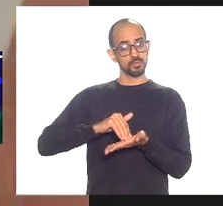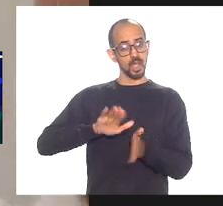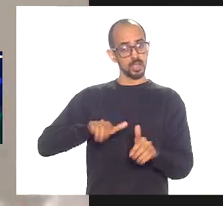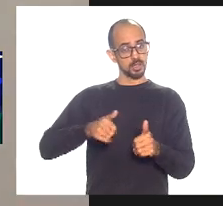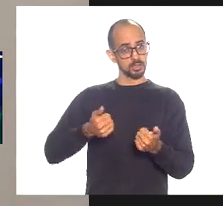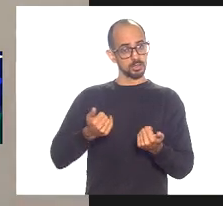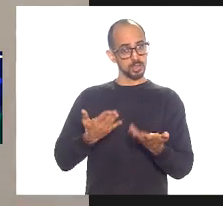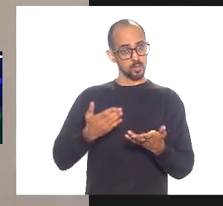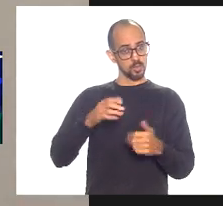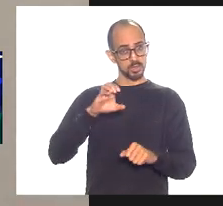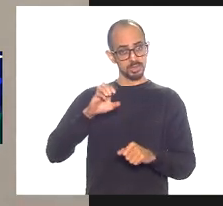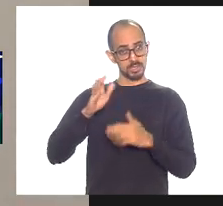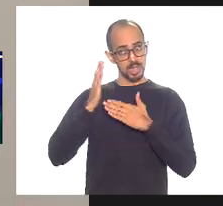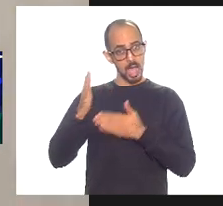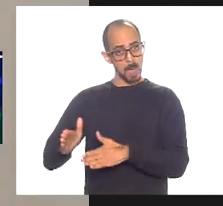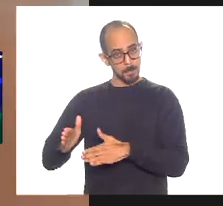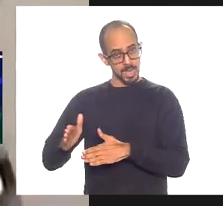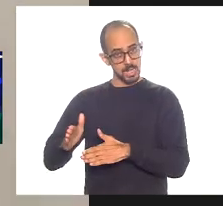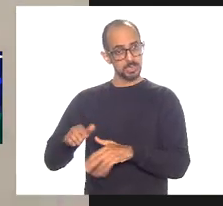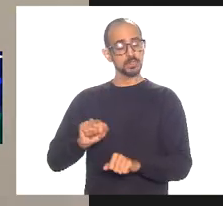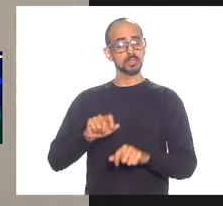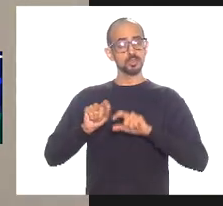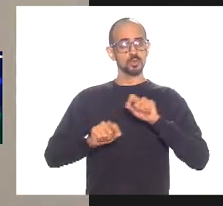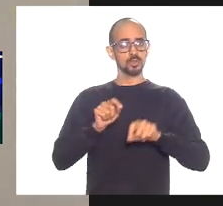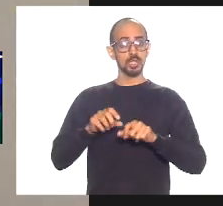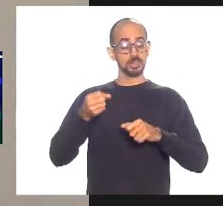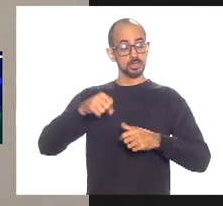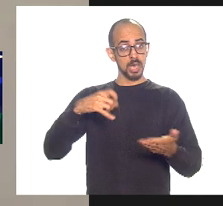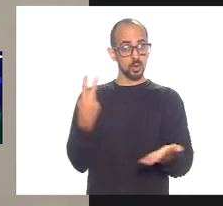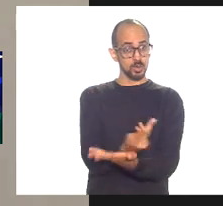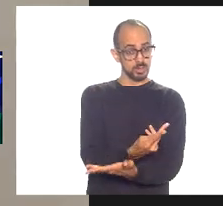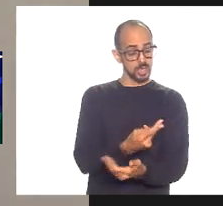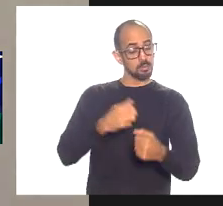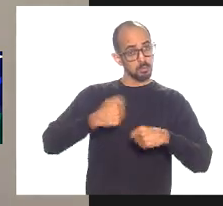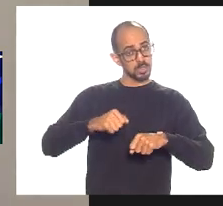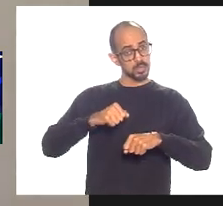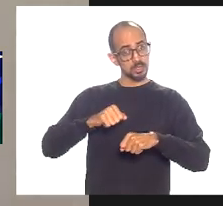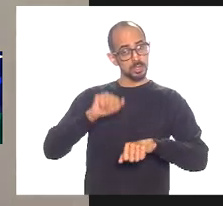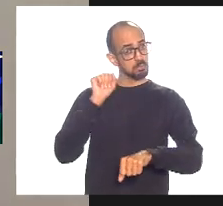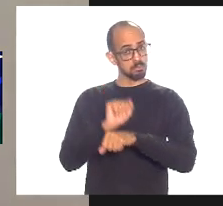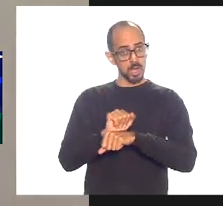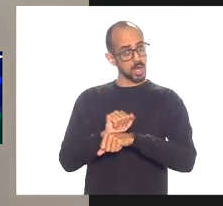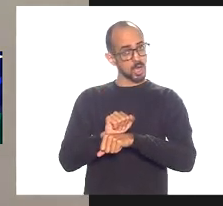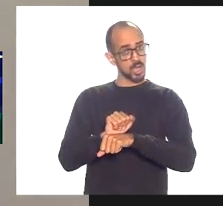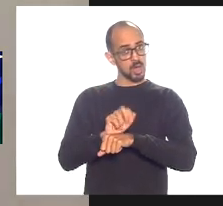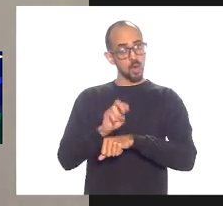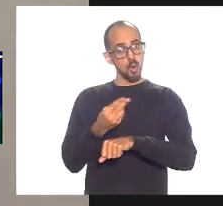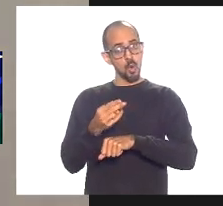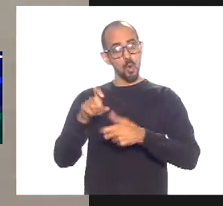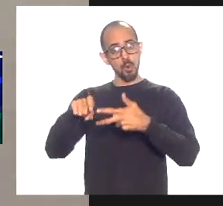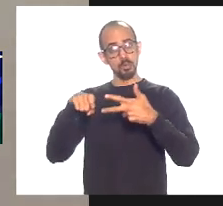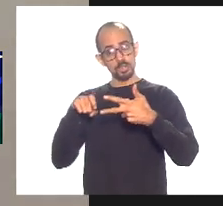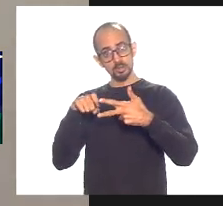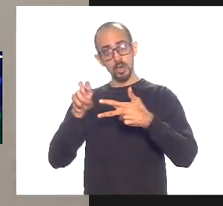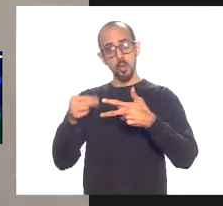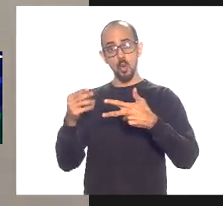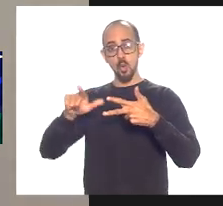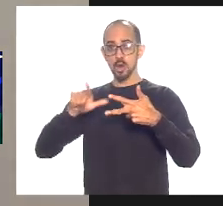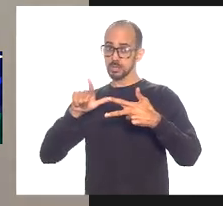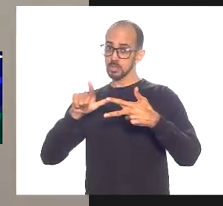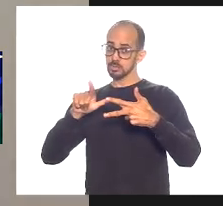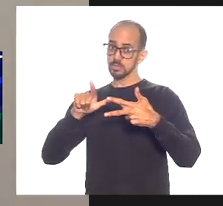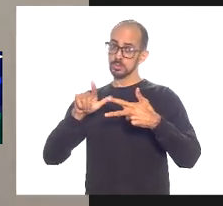caso existisse os resultados e proibidas seja por parte do Poder Executivo ou por parte do Poder